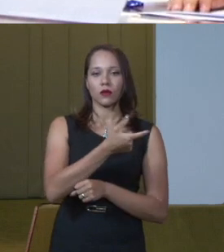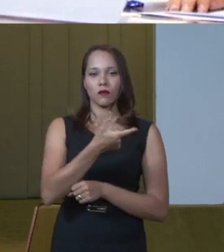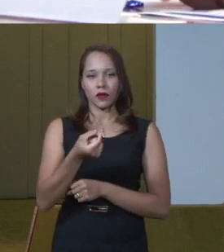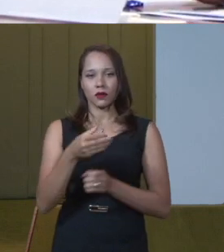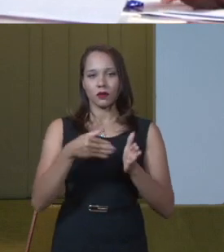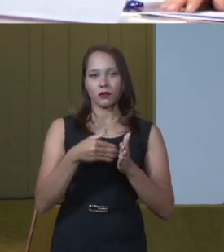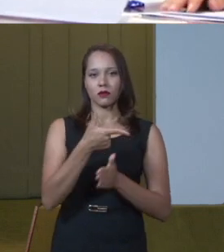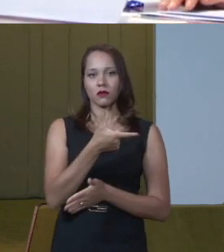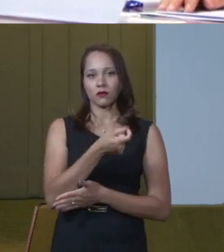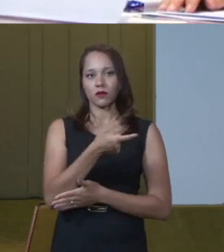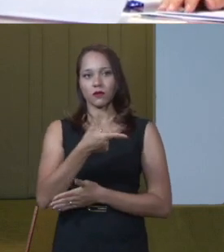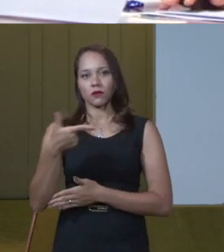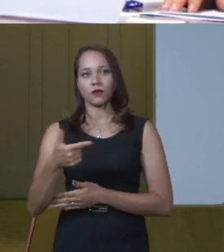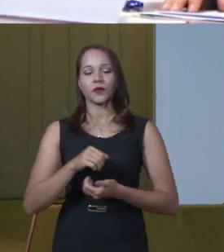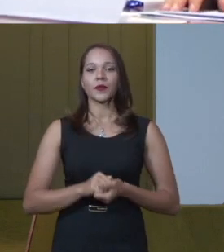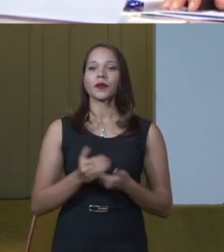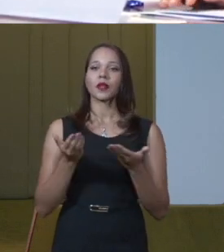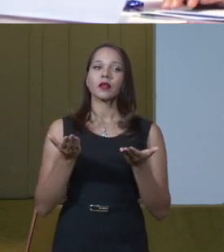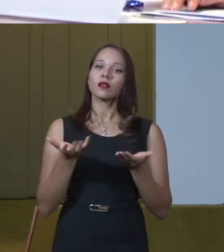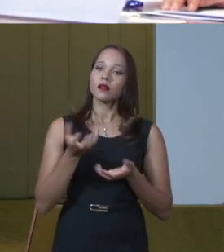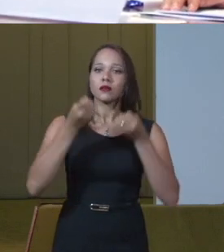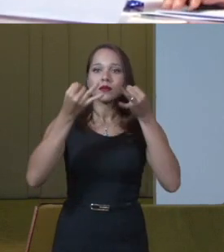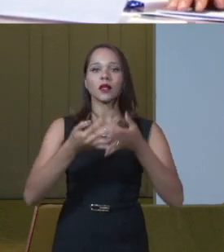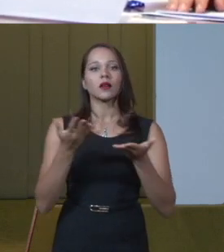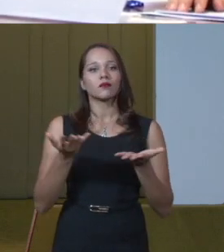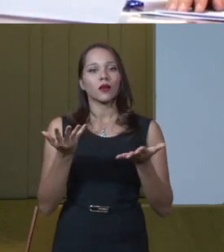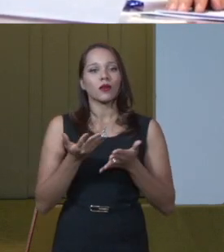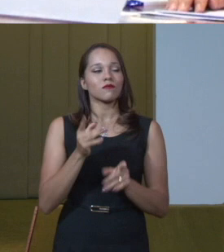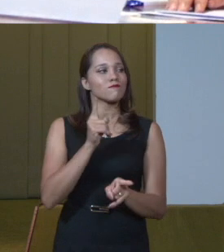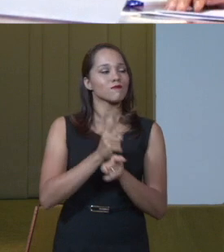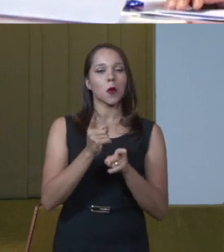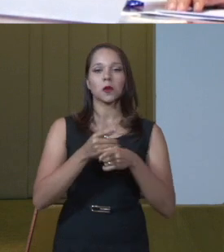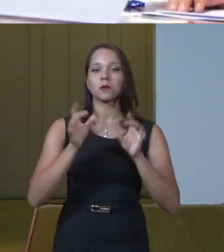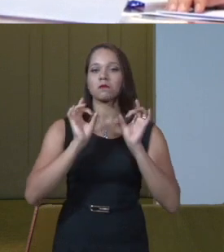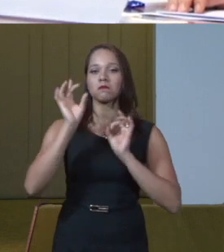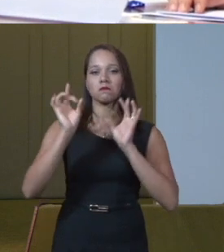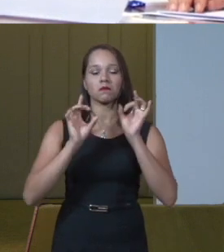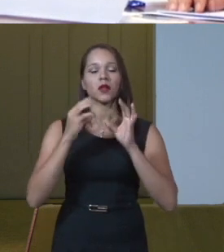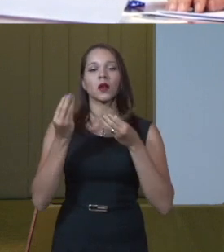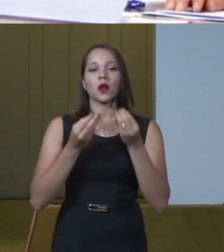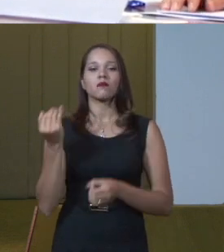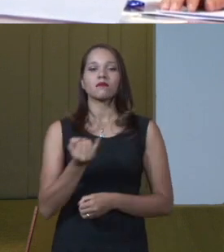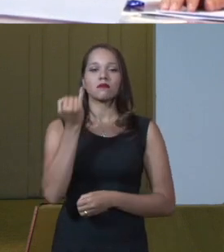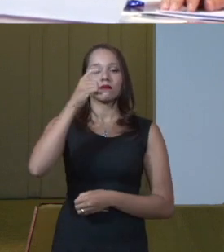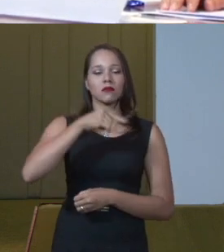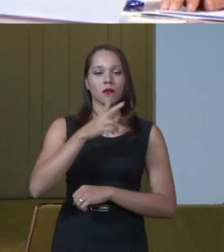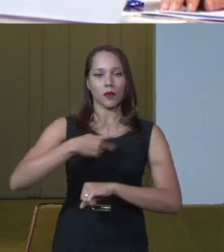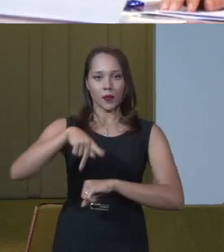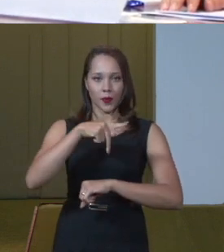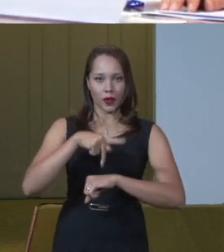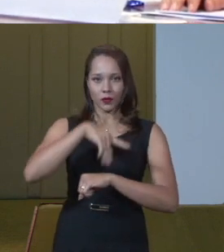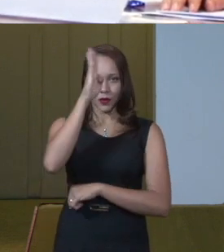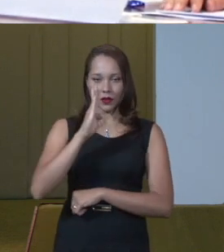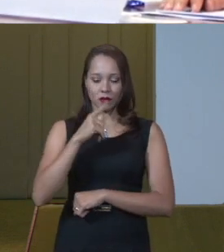Queremos sinalizar, com este encontro de alto nível, a importância que o nosso país atribui ao Conselho